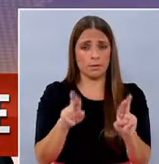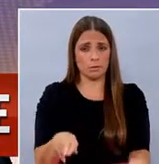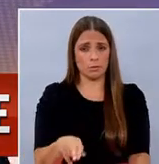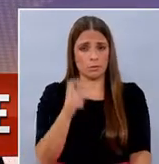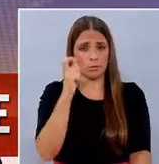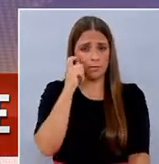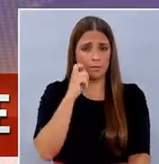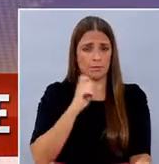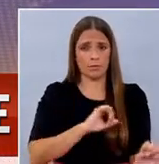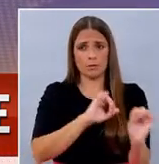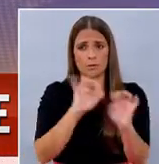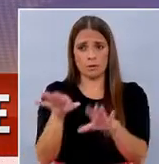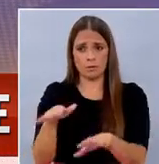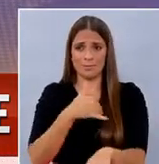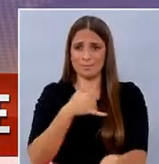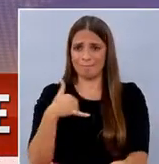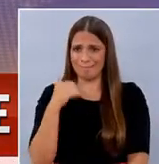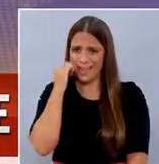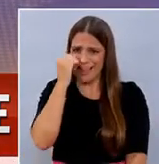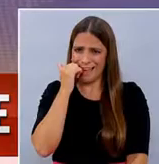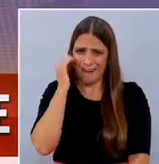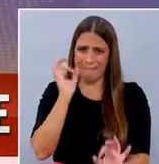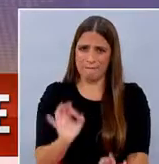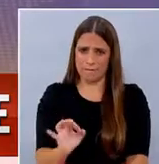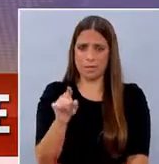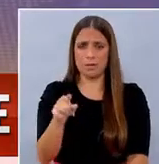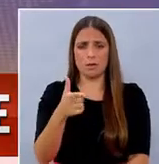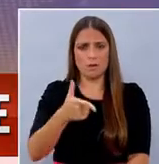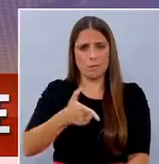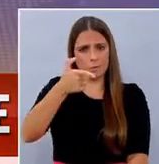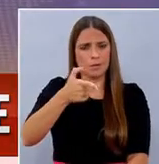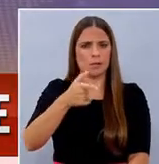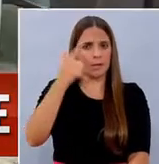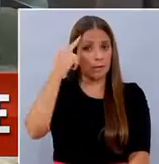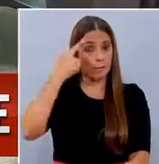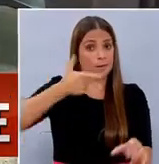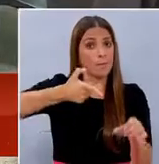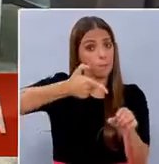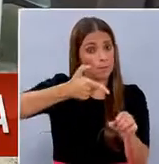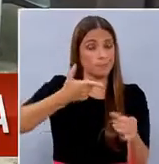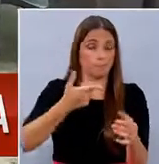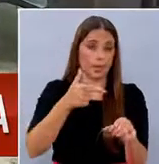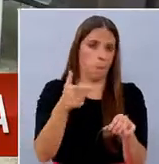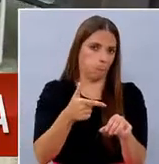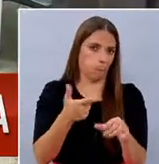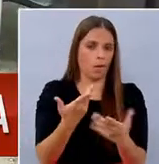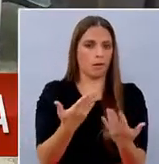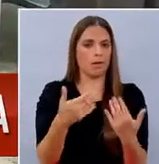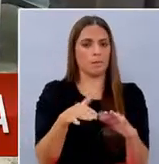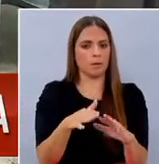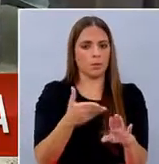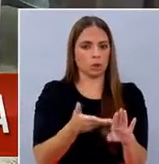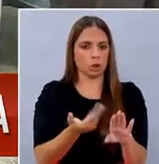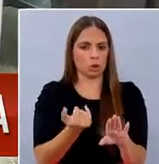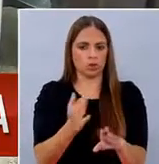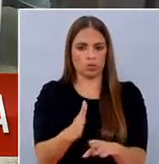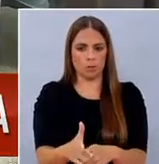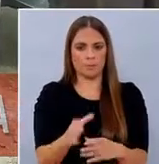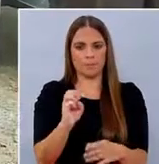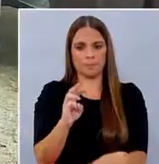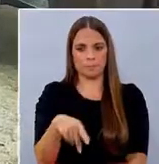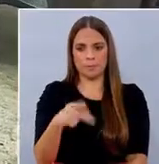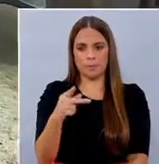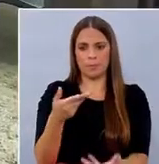de Viseu em estado muito grave. Uma das balas ficou alojada na cabeça, mas já foi removida. A